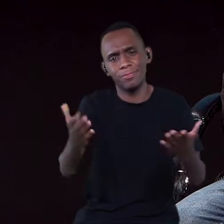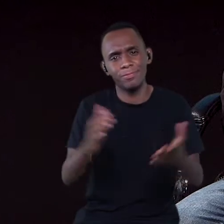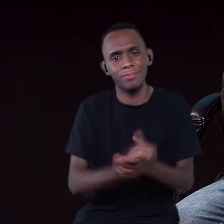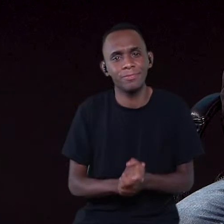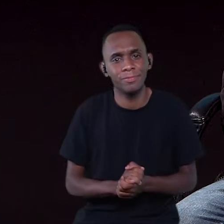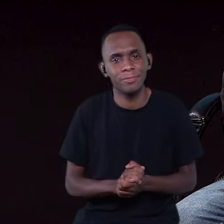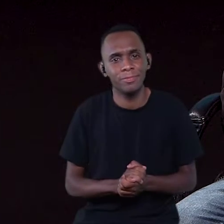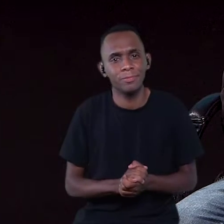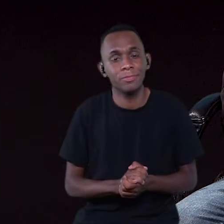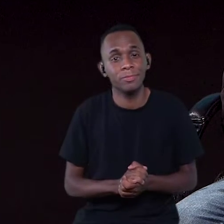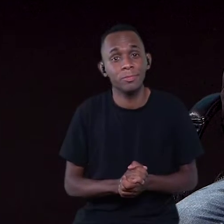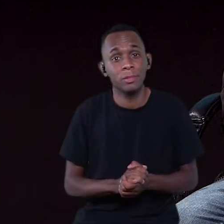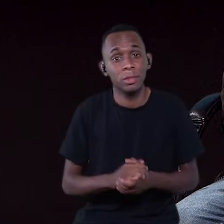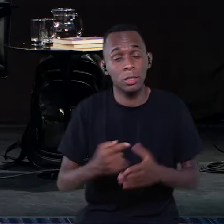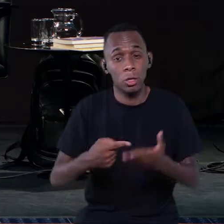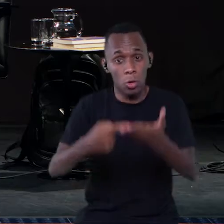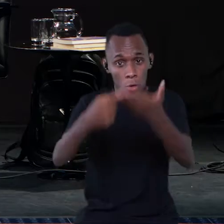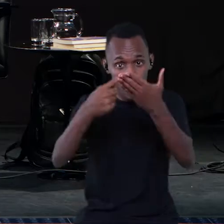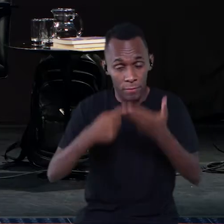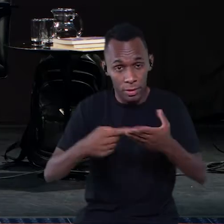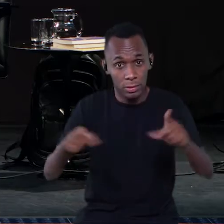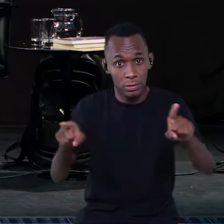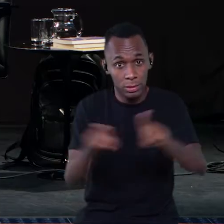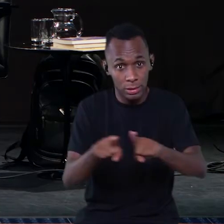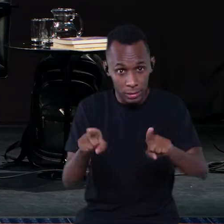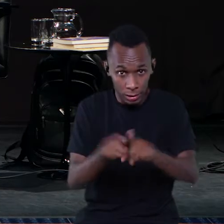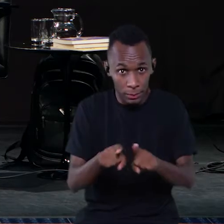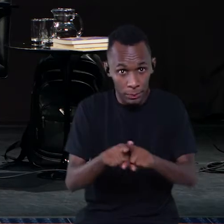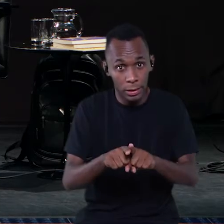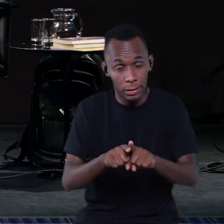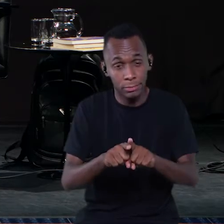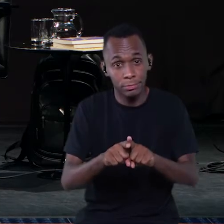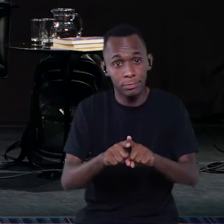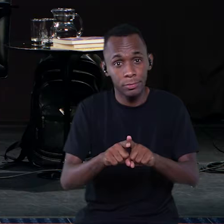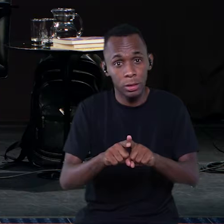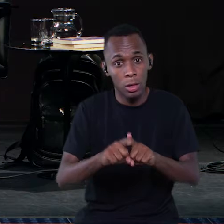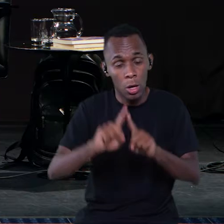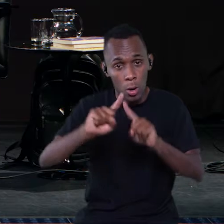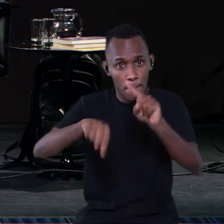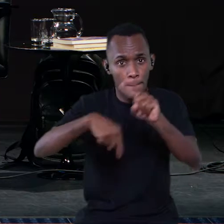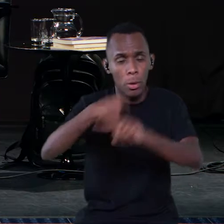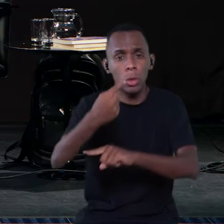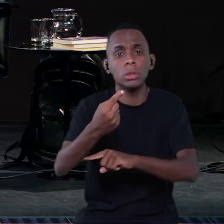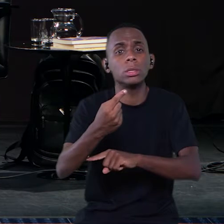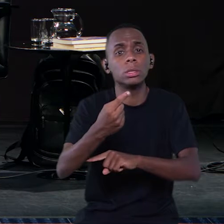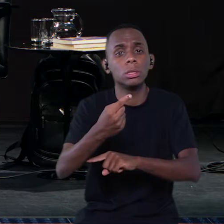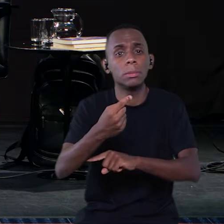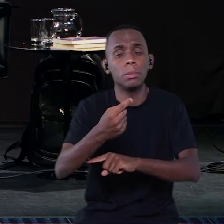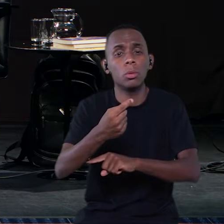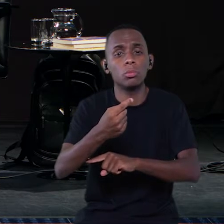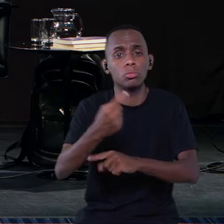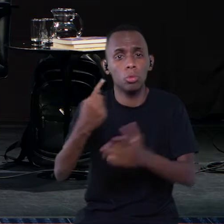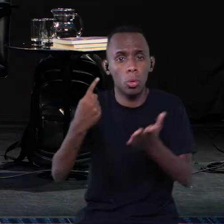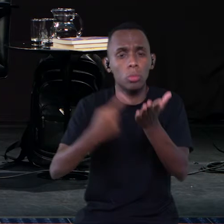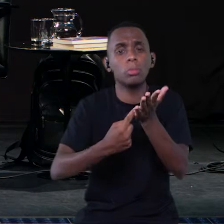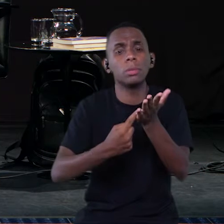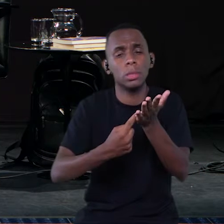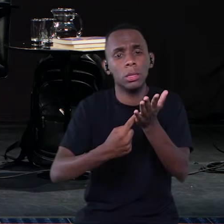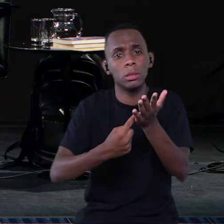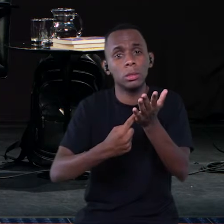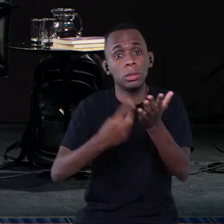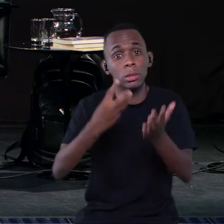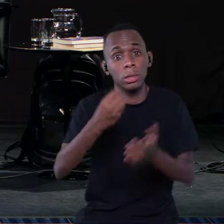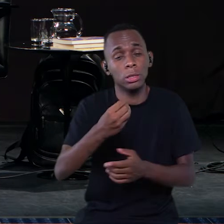todos nós. Tá? Convido desde já também para nossa próxima atividade, em 30 de novembro, quarta-feira,